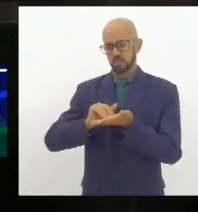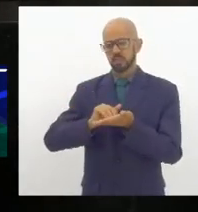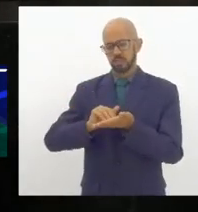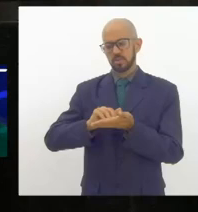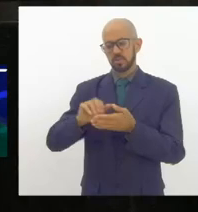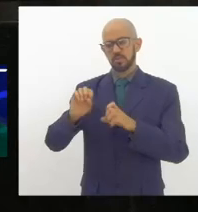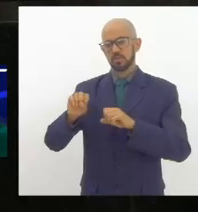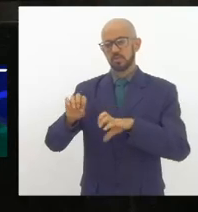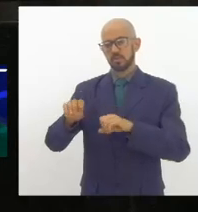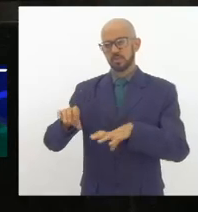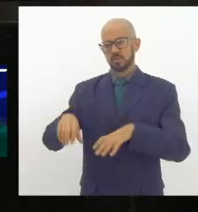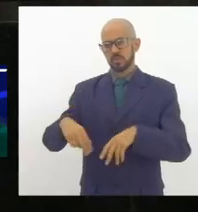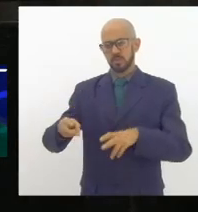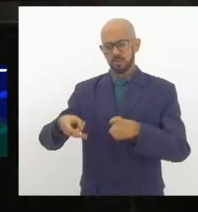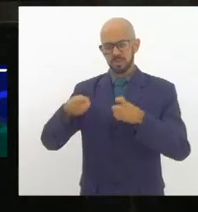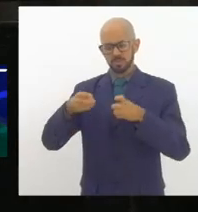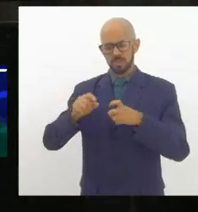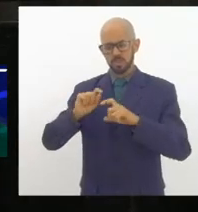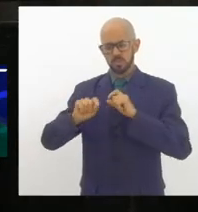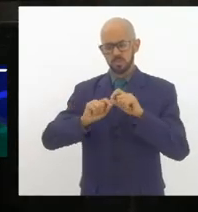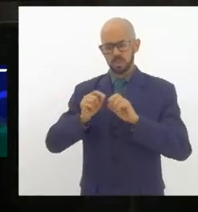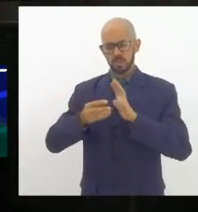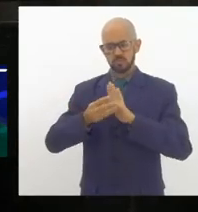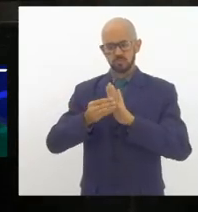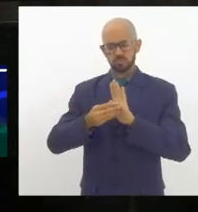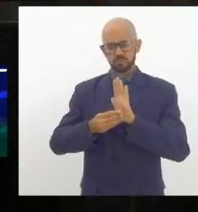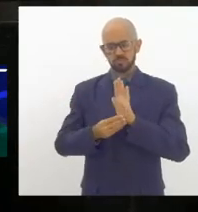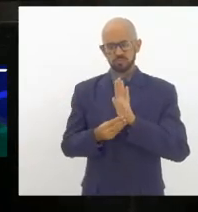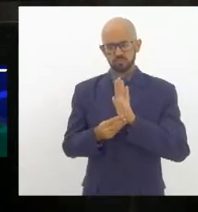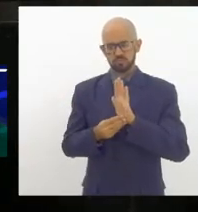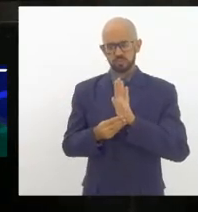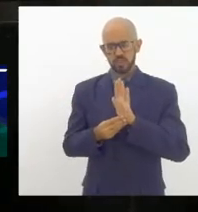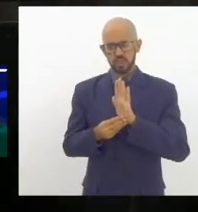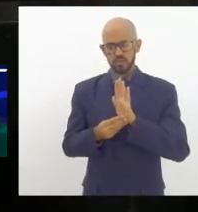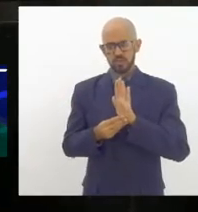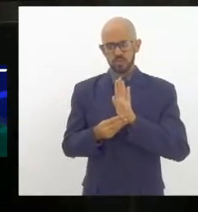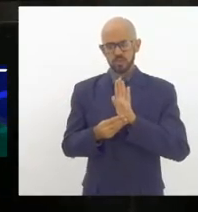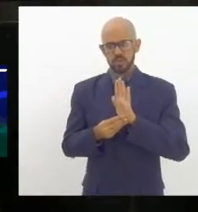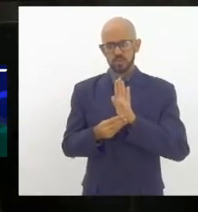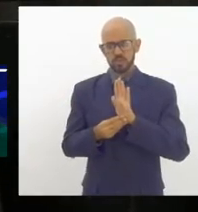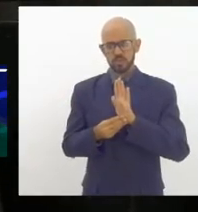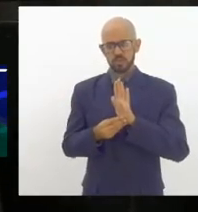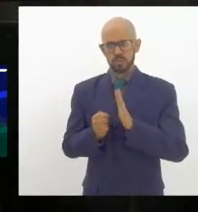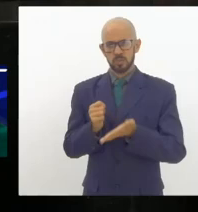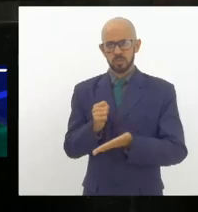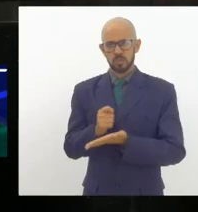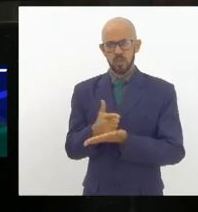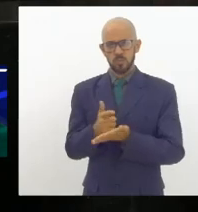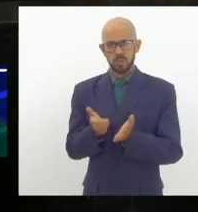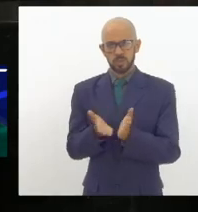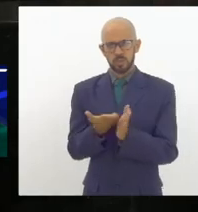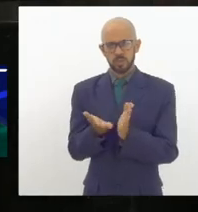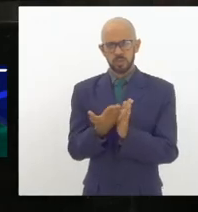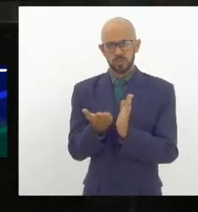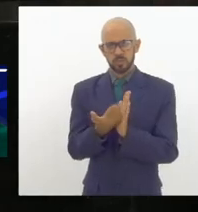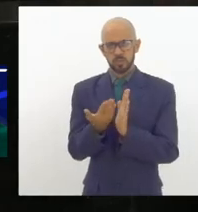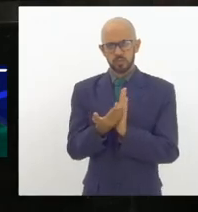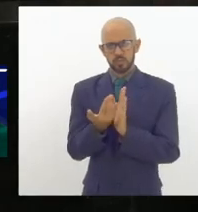Educação e lá tava registrado e compras de livros didáticos